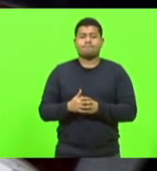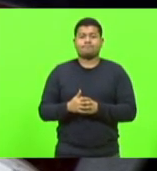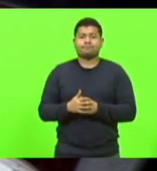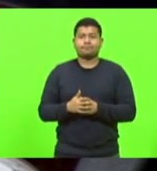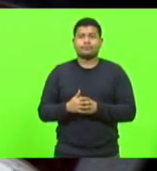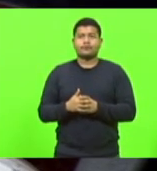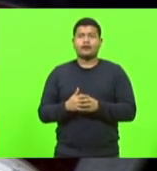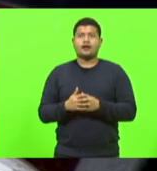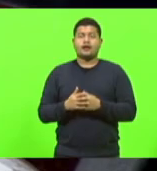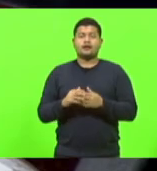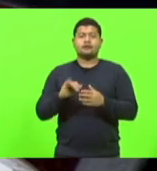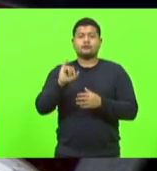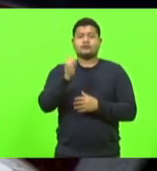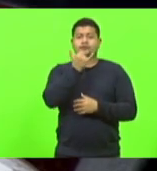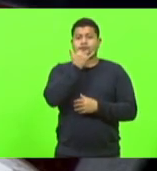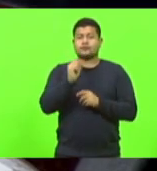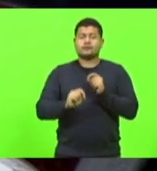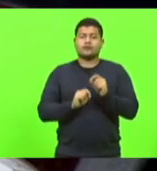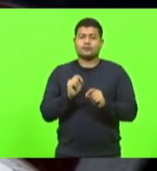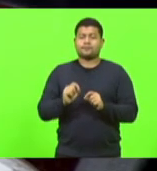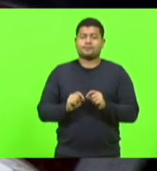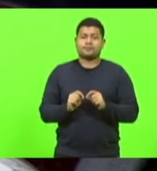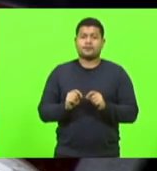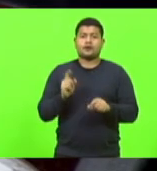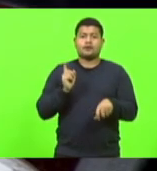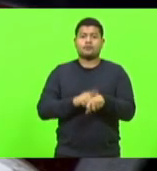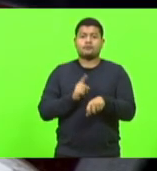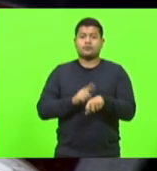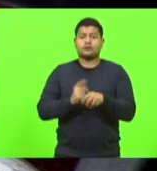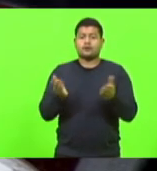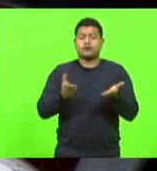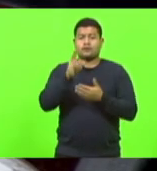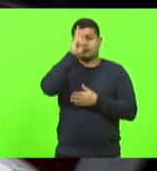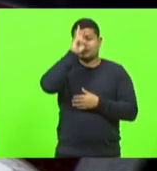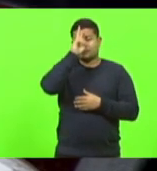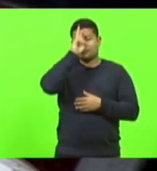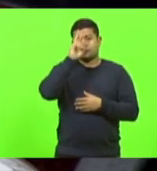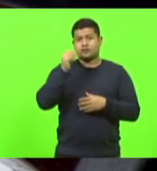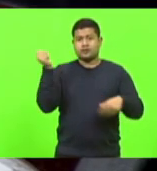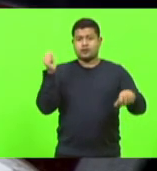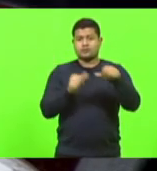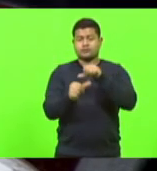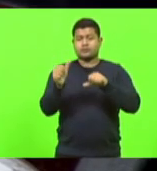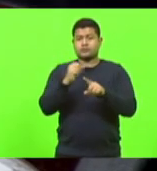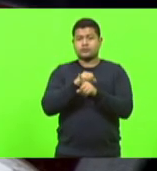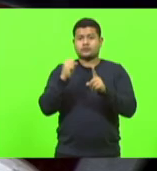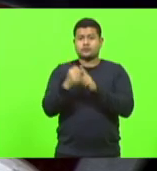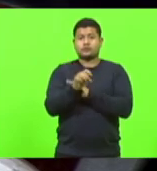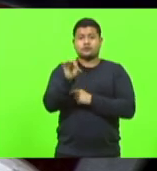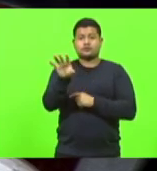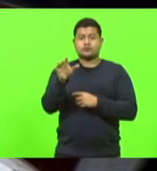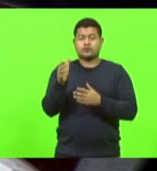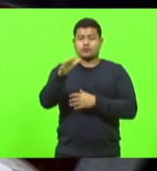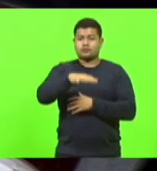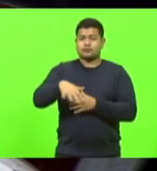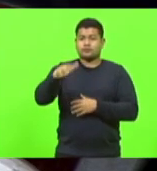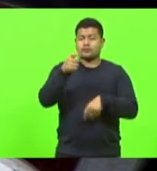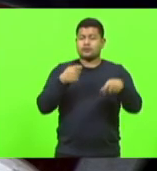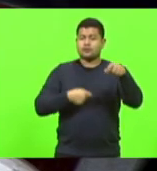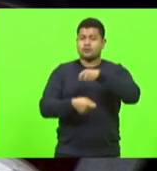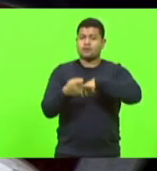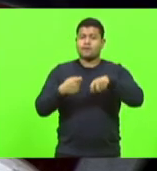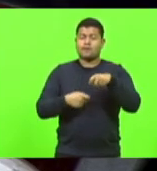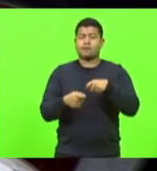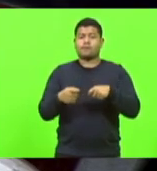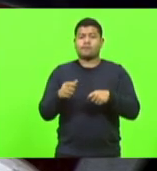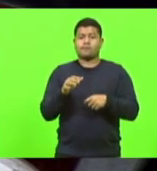e pelo momento histórico e conjuntural que as transformações sociais e não somente do ambiente econômico